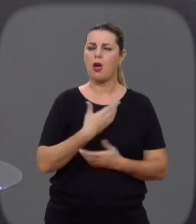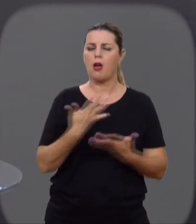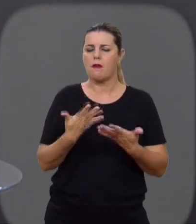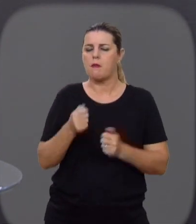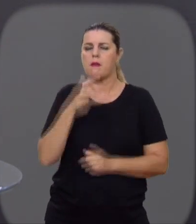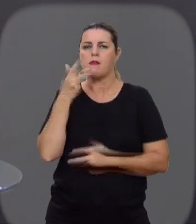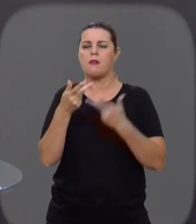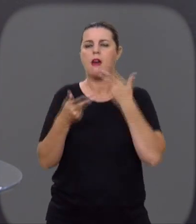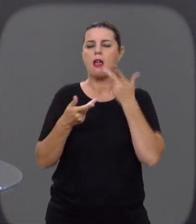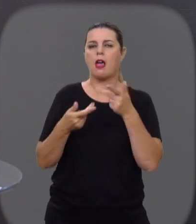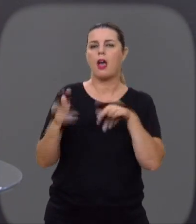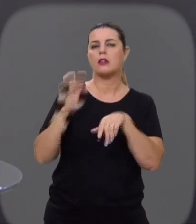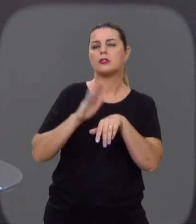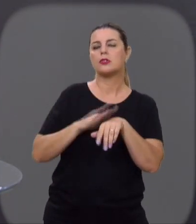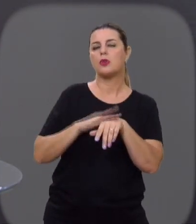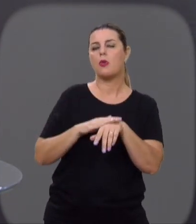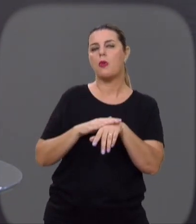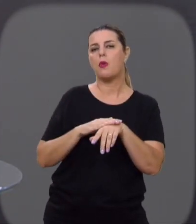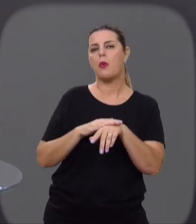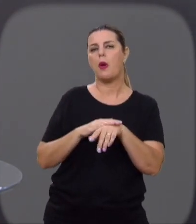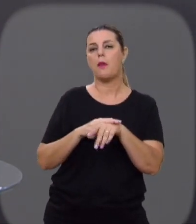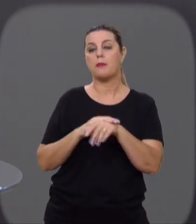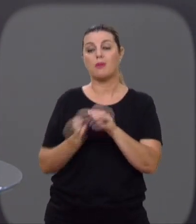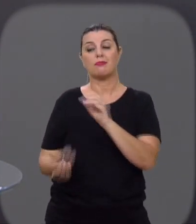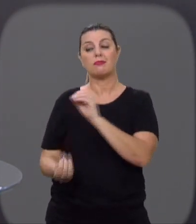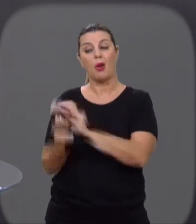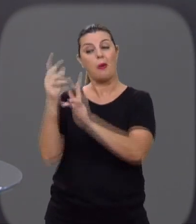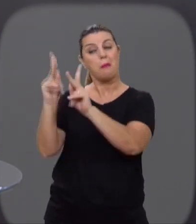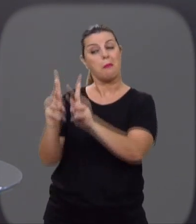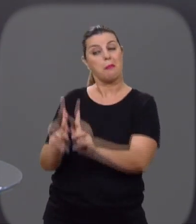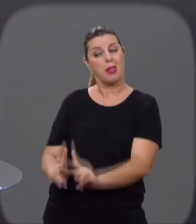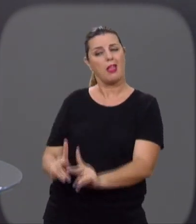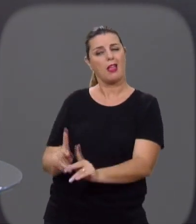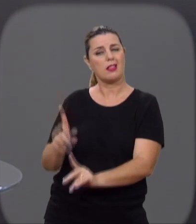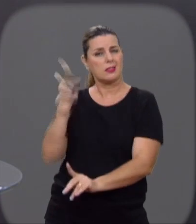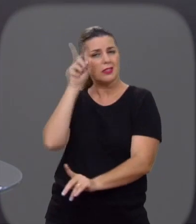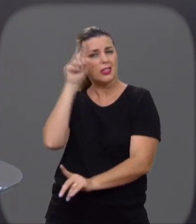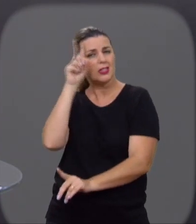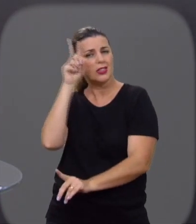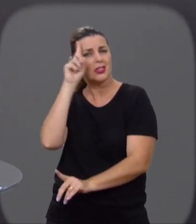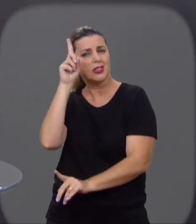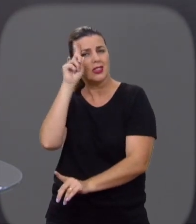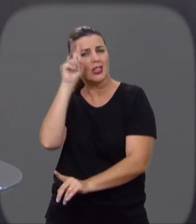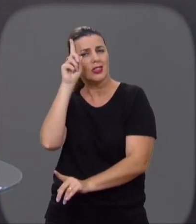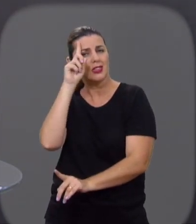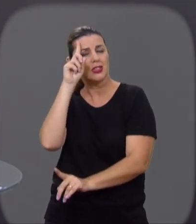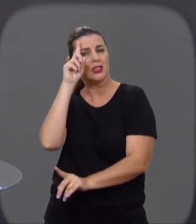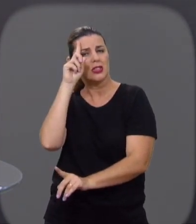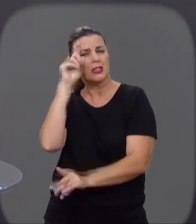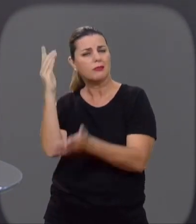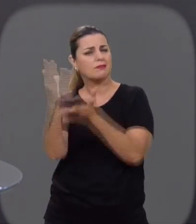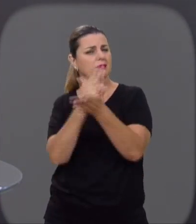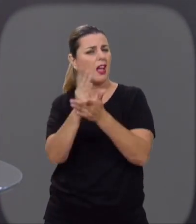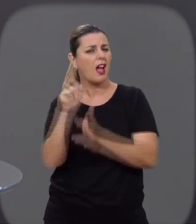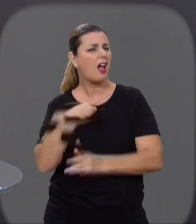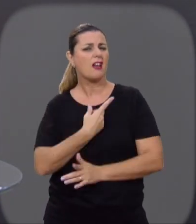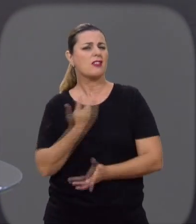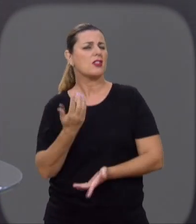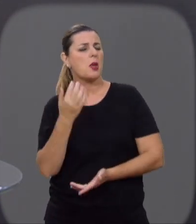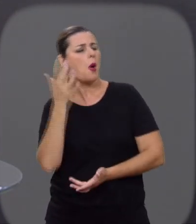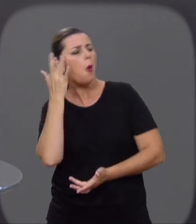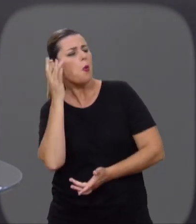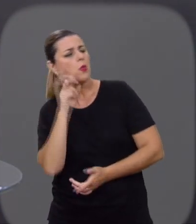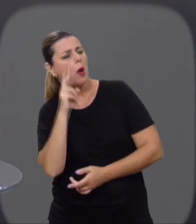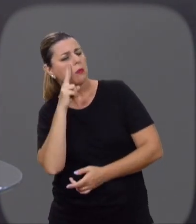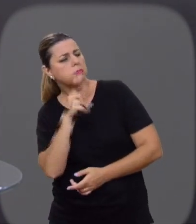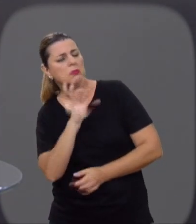falando aqui de uma questão presente no nosso cotidiano, no nosso dia a dia, que muitas vezes a gente não se